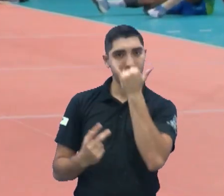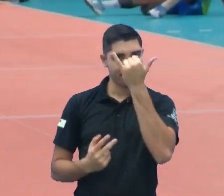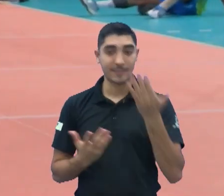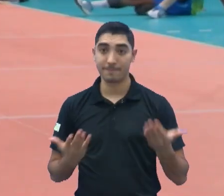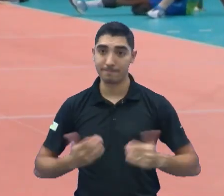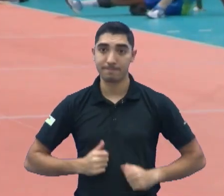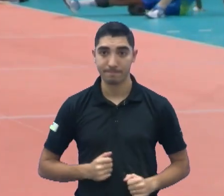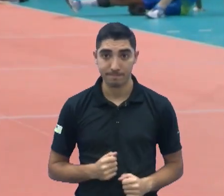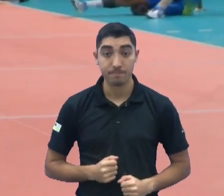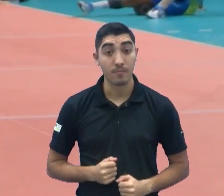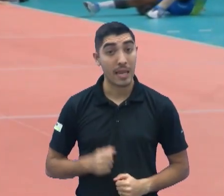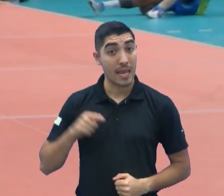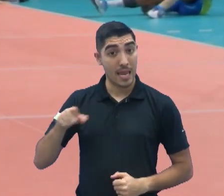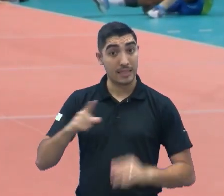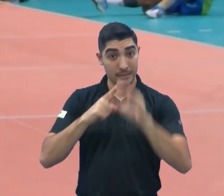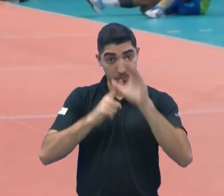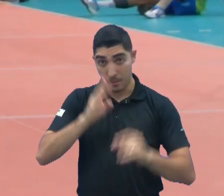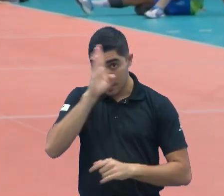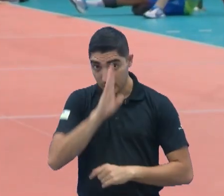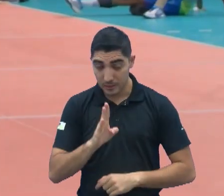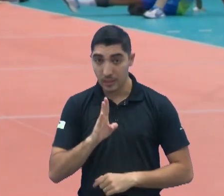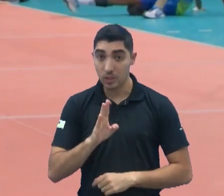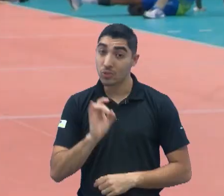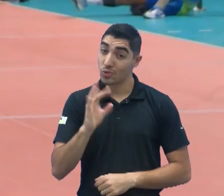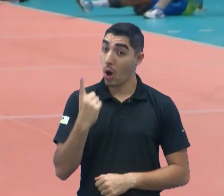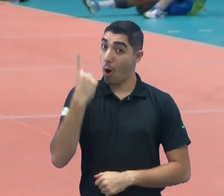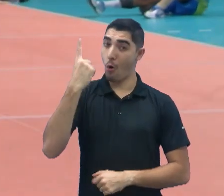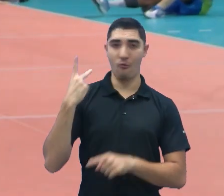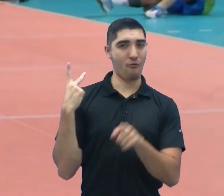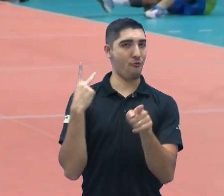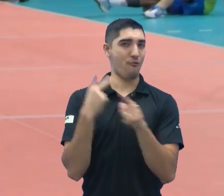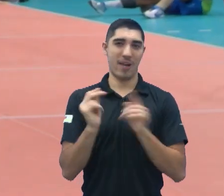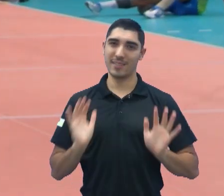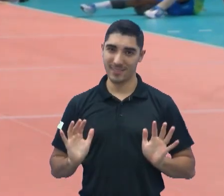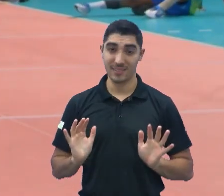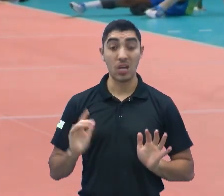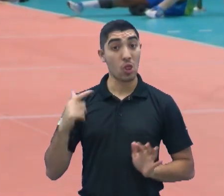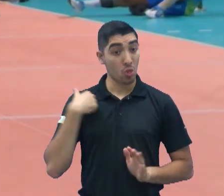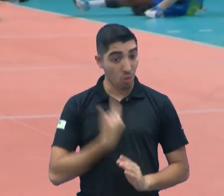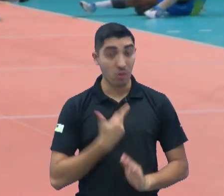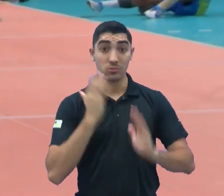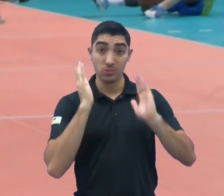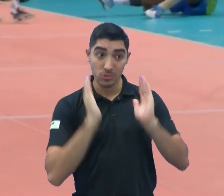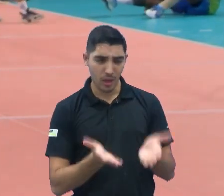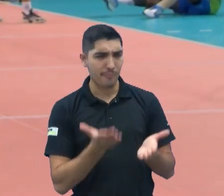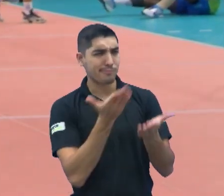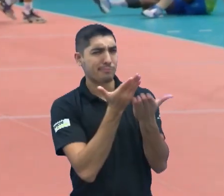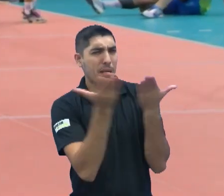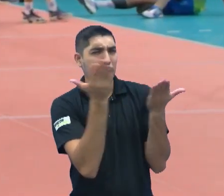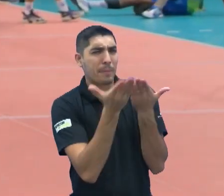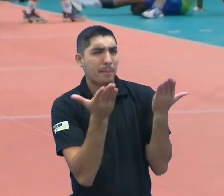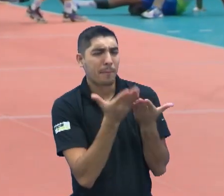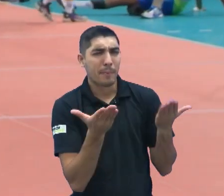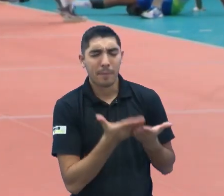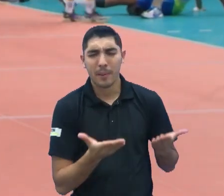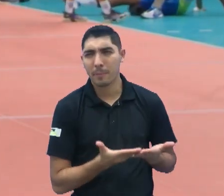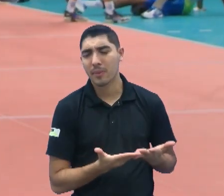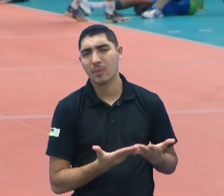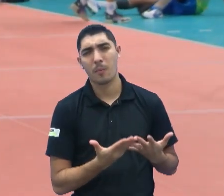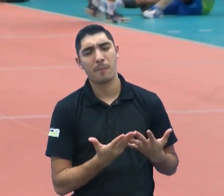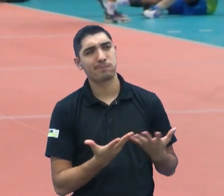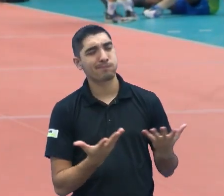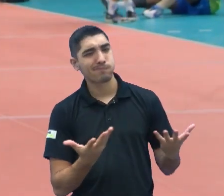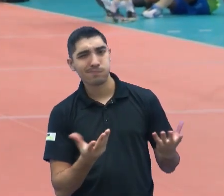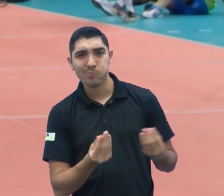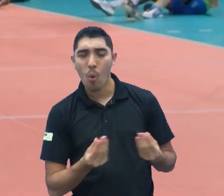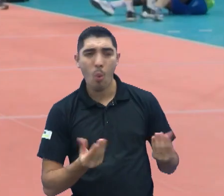competição ela existe disso, né? Alguém vai vencer e alguém vai perder, né? No nosso caso a gente já perdeu já o que podia, né? Então agora o que era o nosso